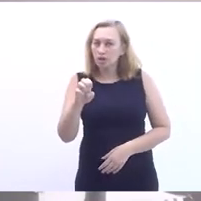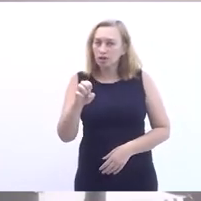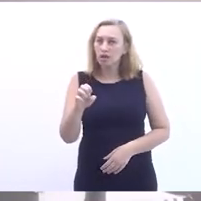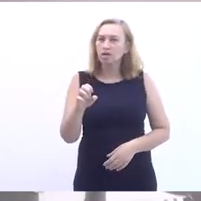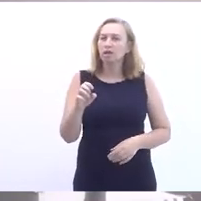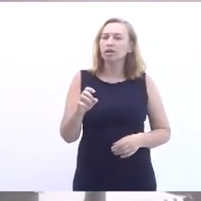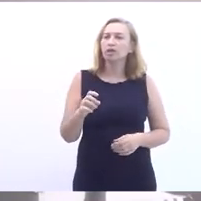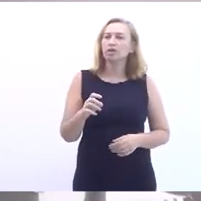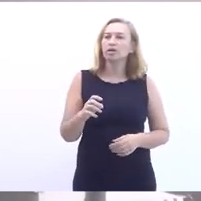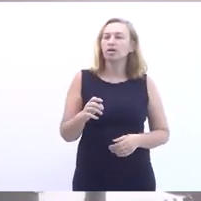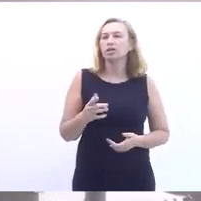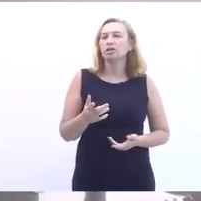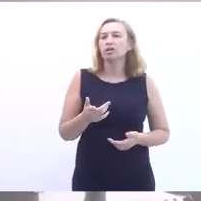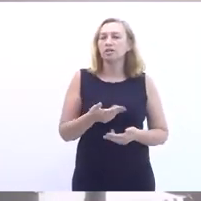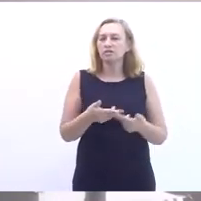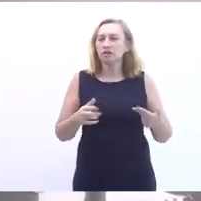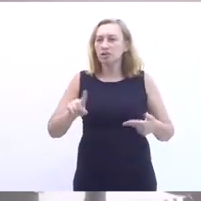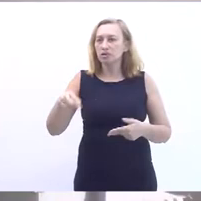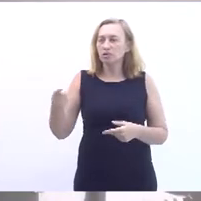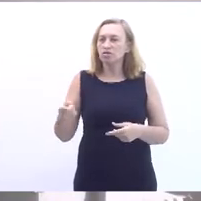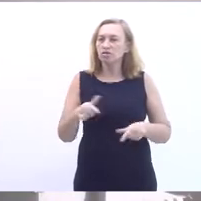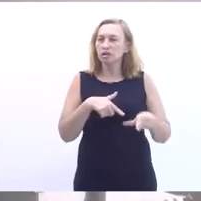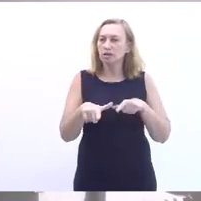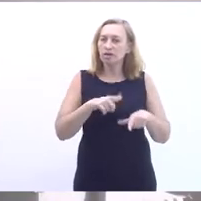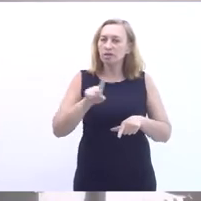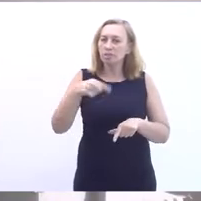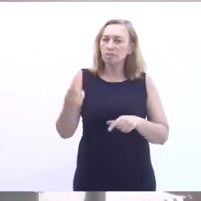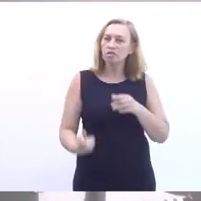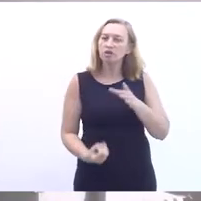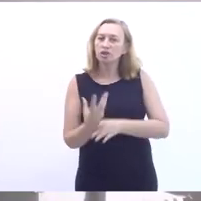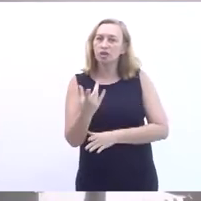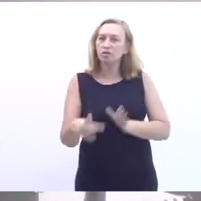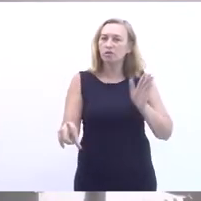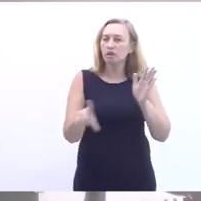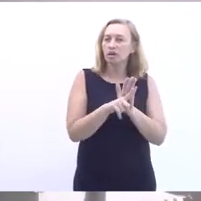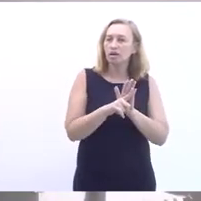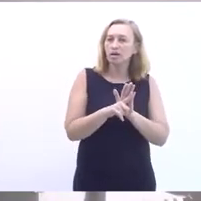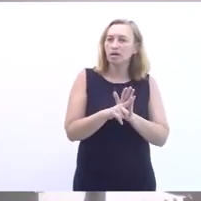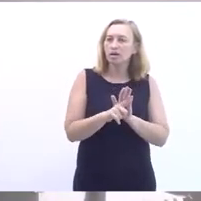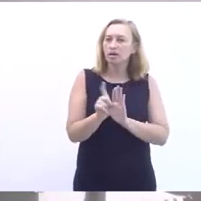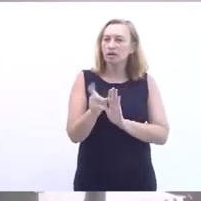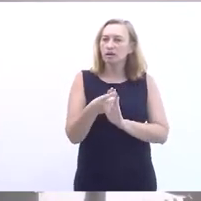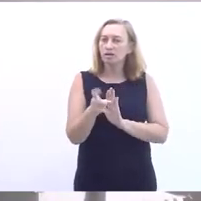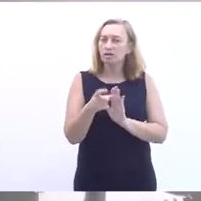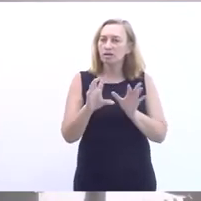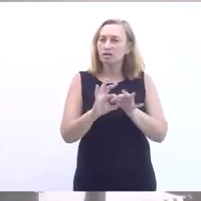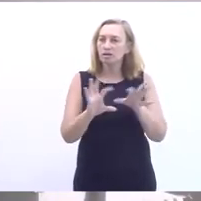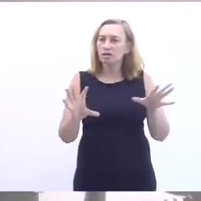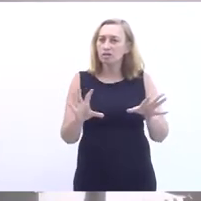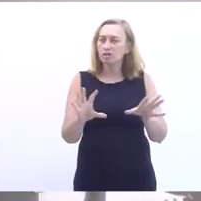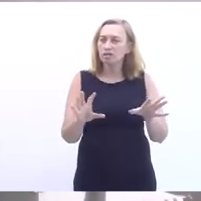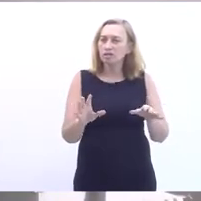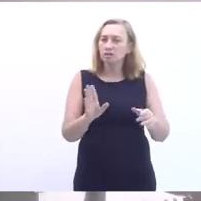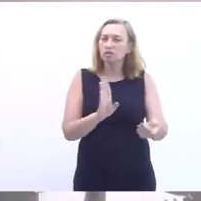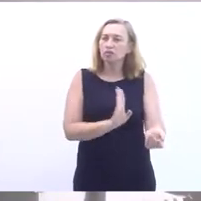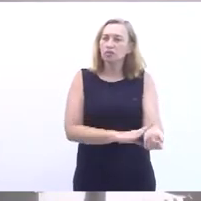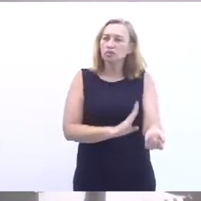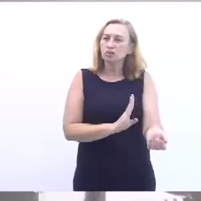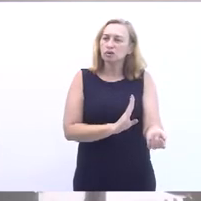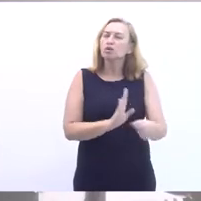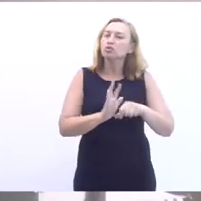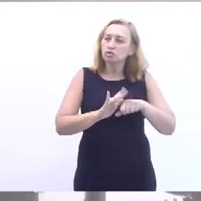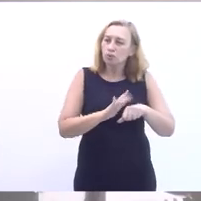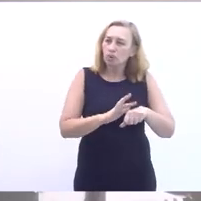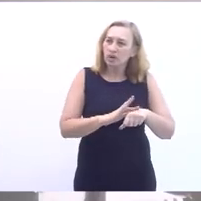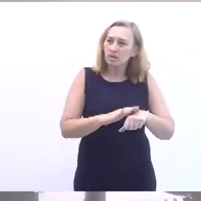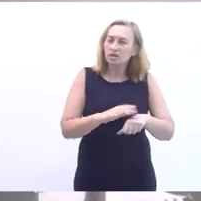crônicas e fizemos logo em seguida uma lei de passe livre para os doença crônica e saúde